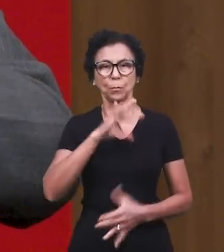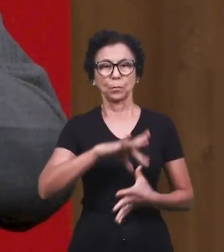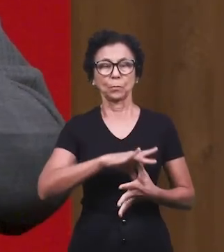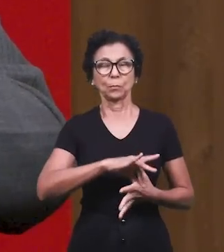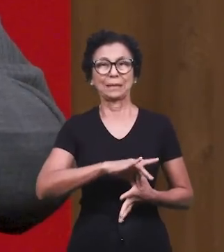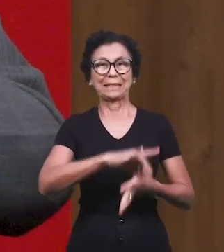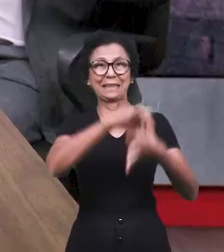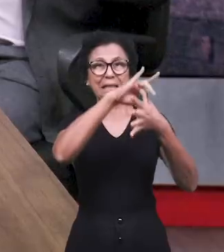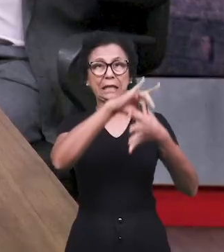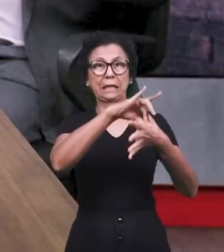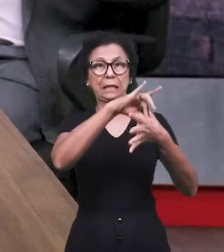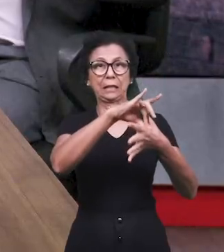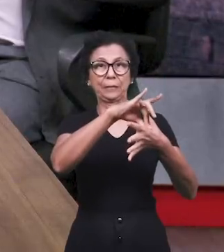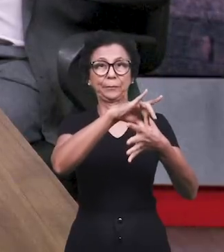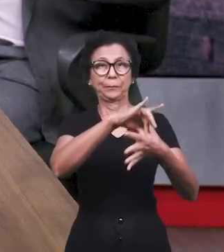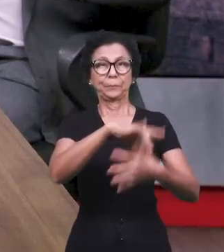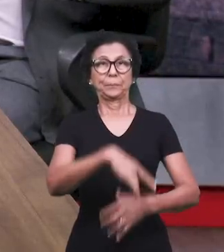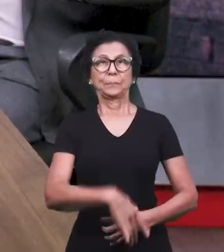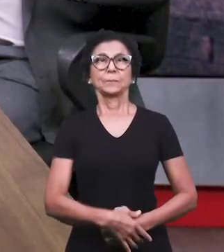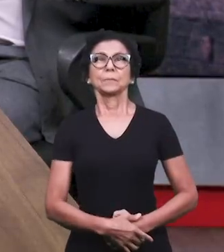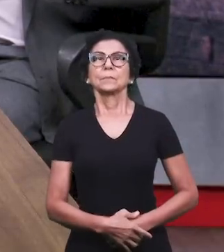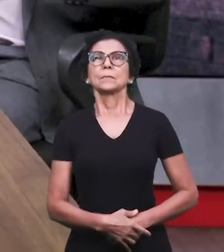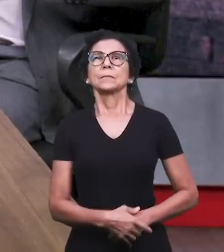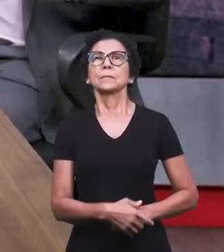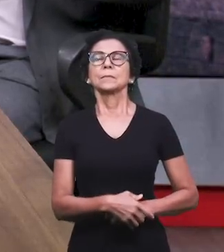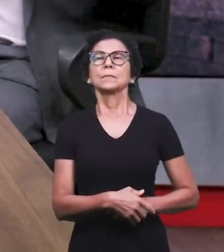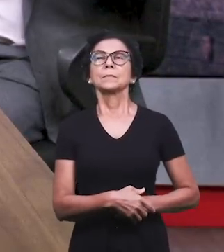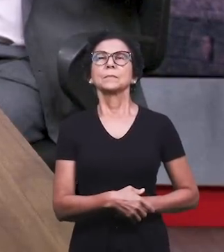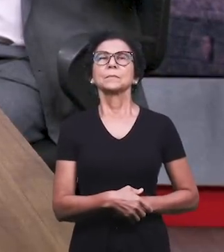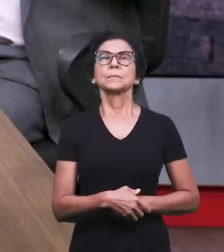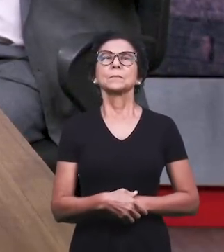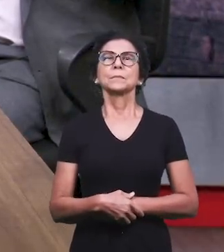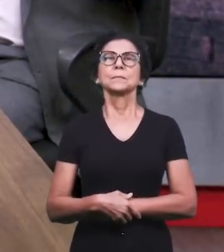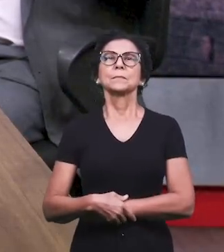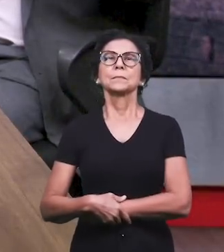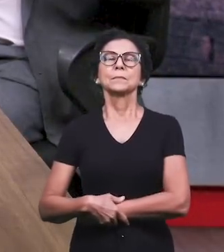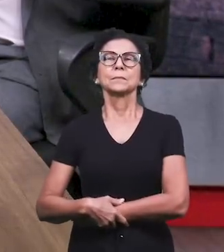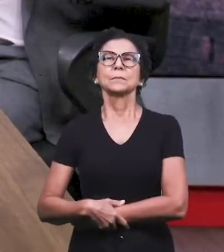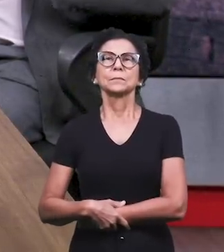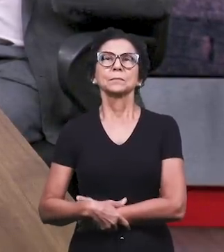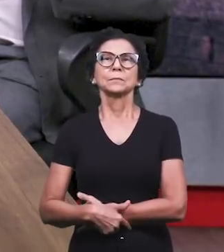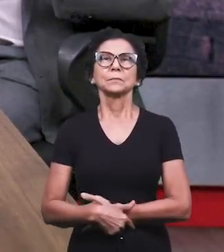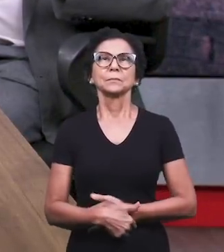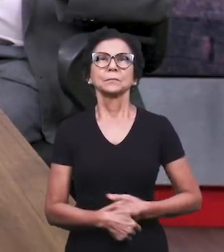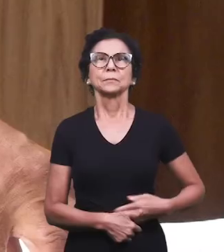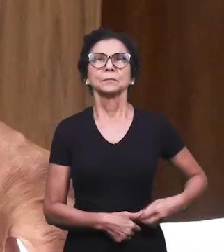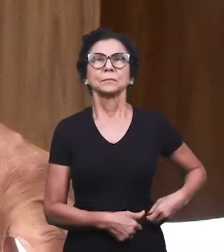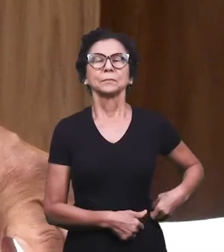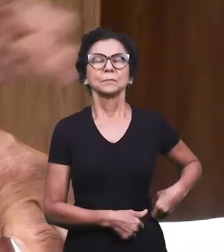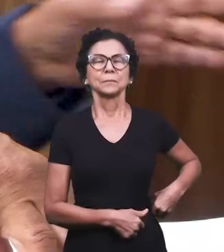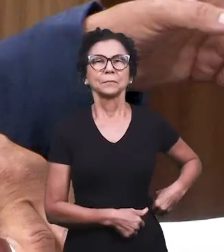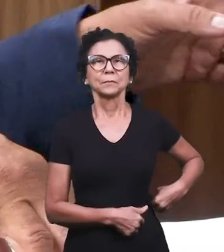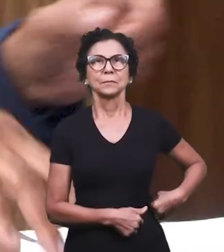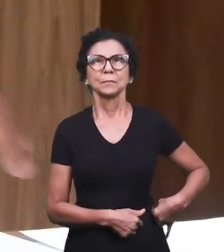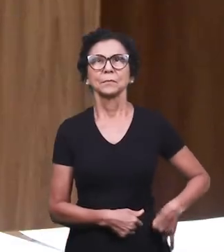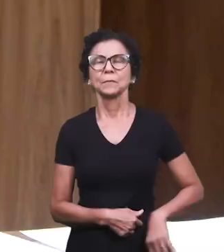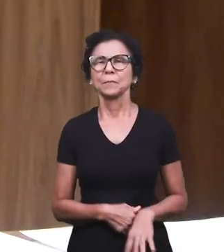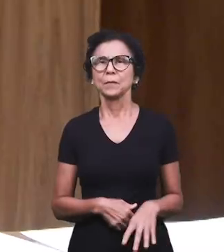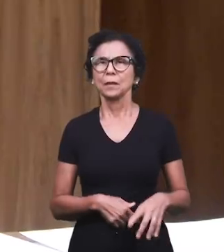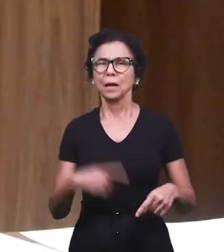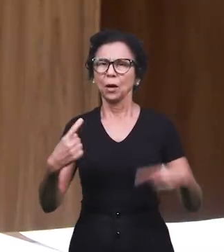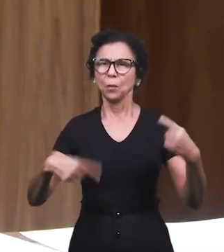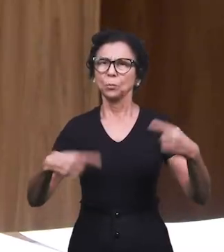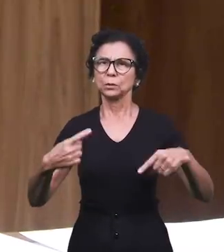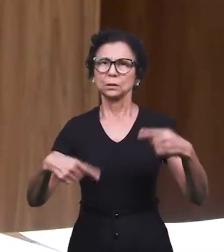não era romano, né? Ele era judeu. Pois é. Ele era judeu, se botar exatamente alguém que fosse da cidade ali, era uma política